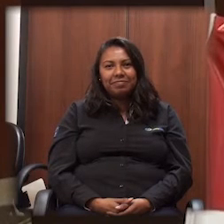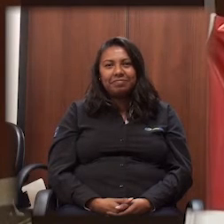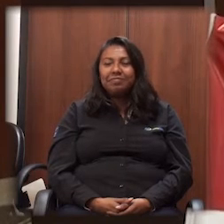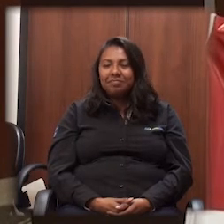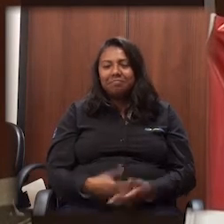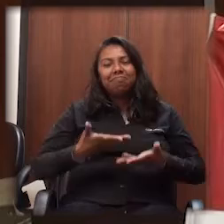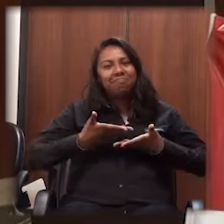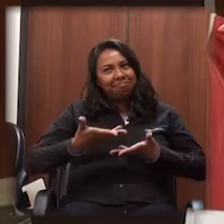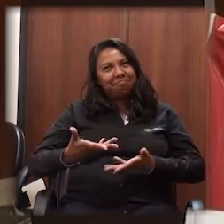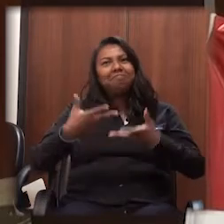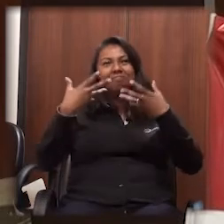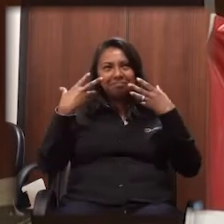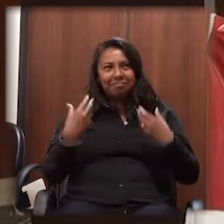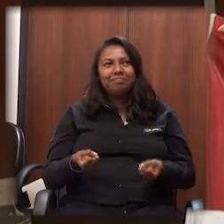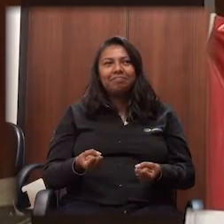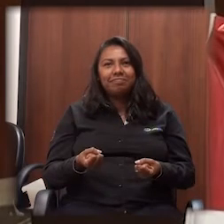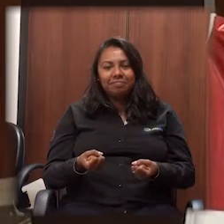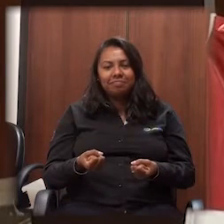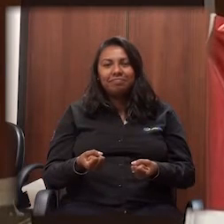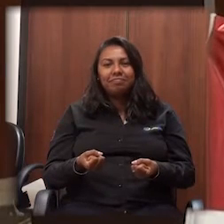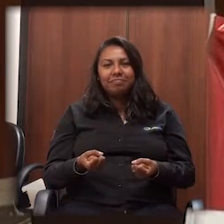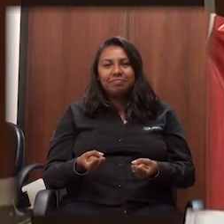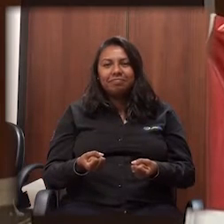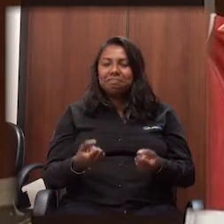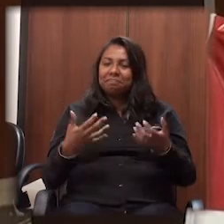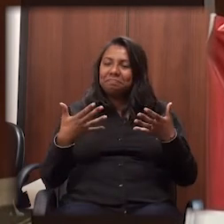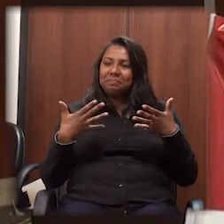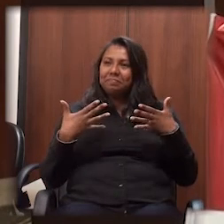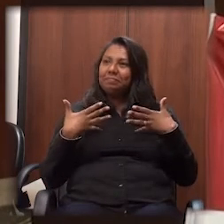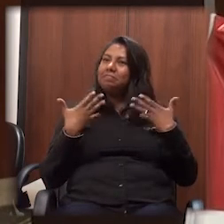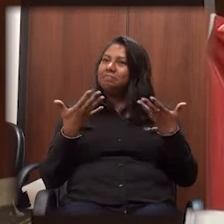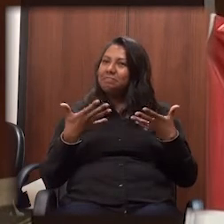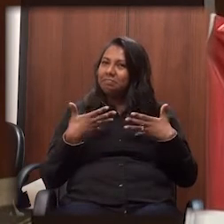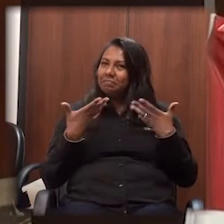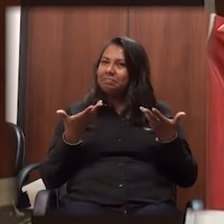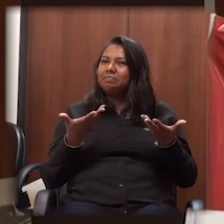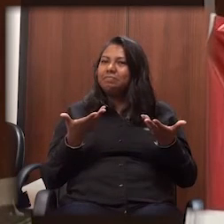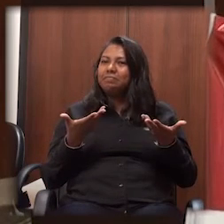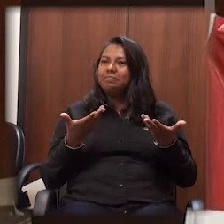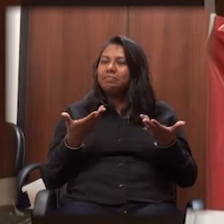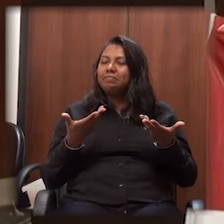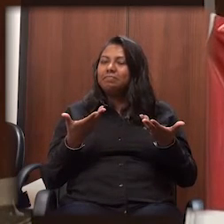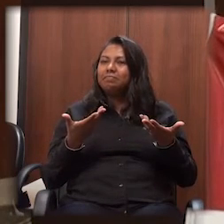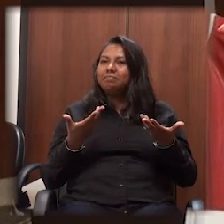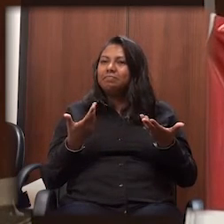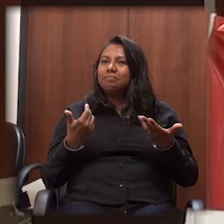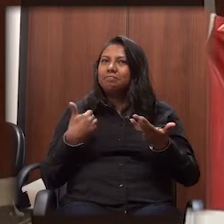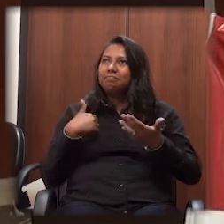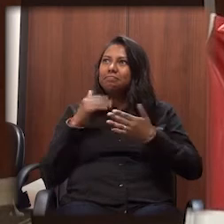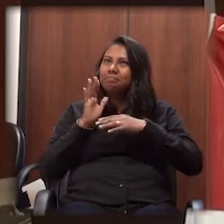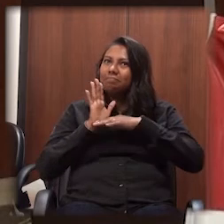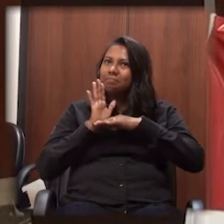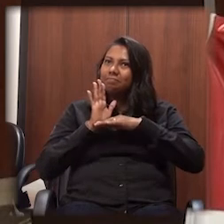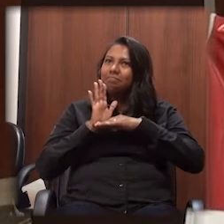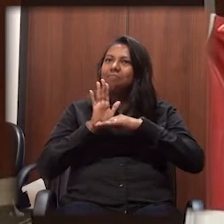Aceitei esse convite com alegria de poder colaborar